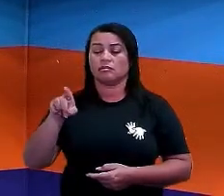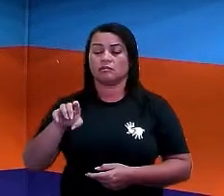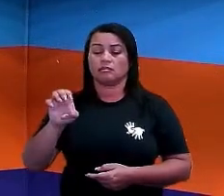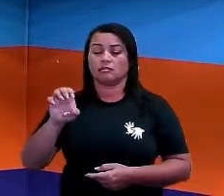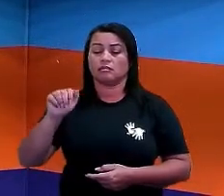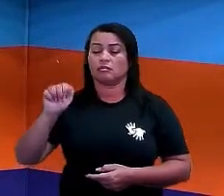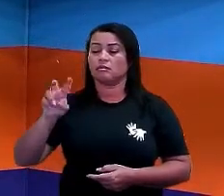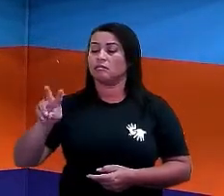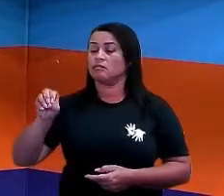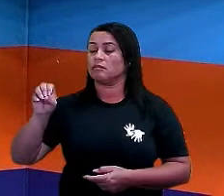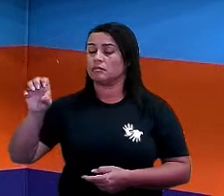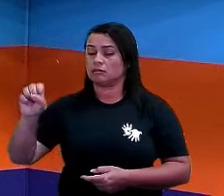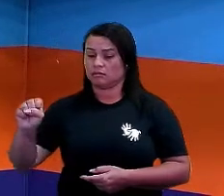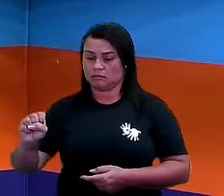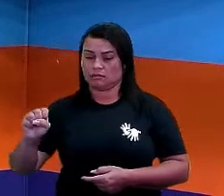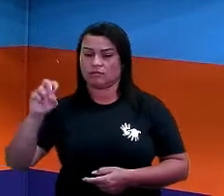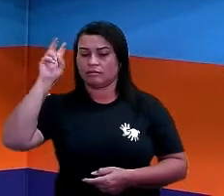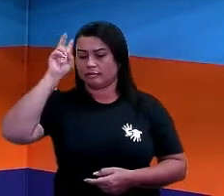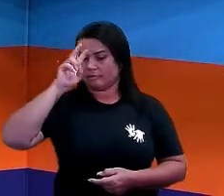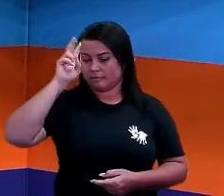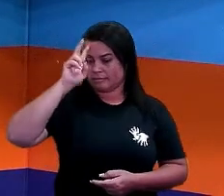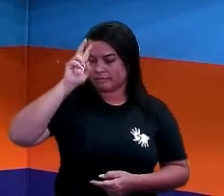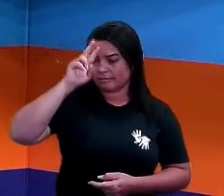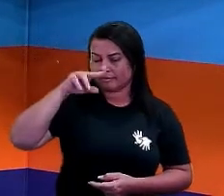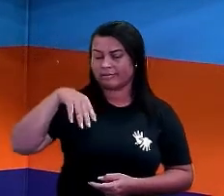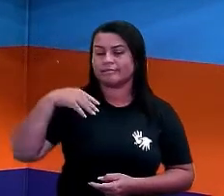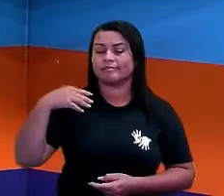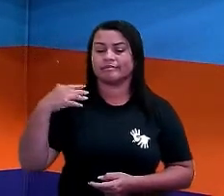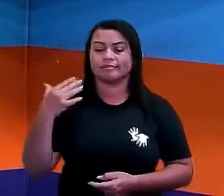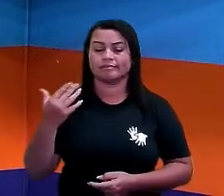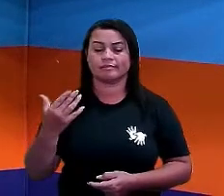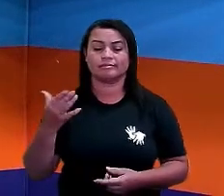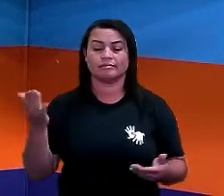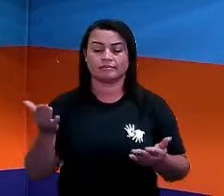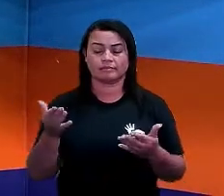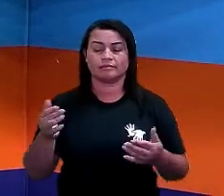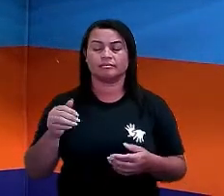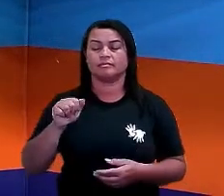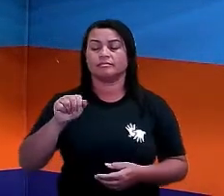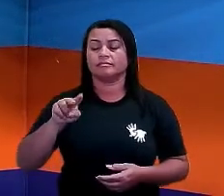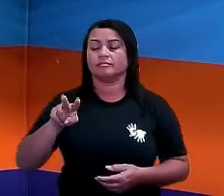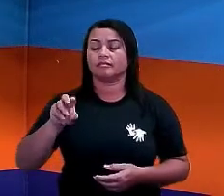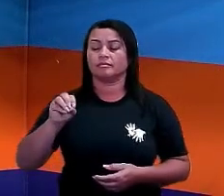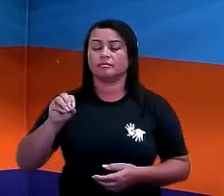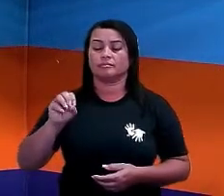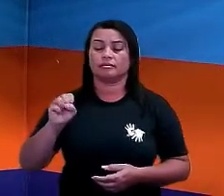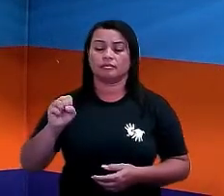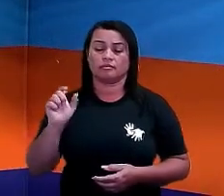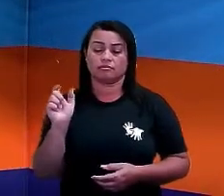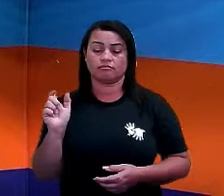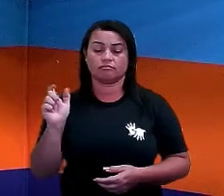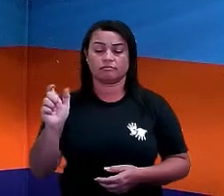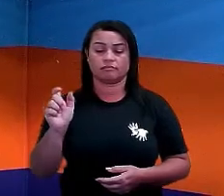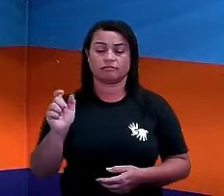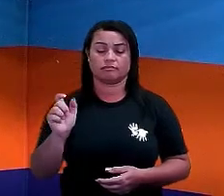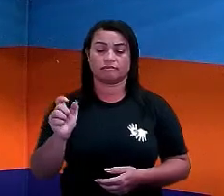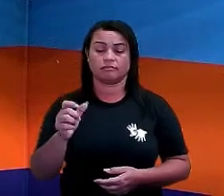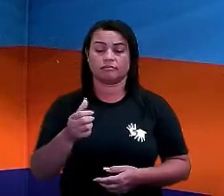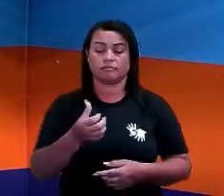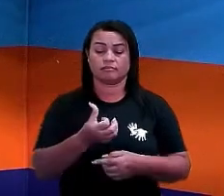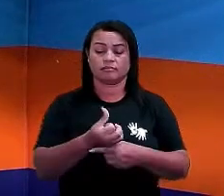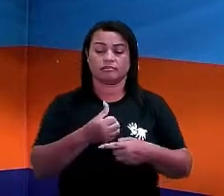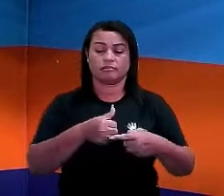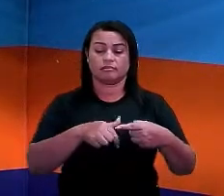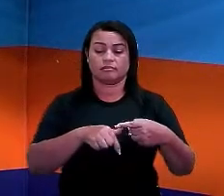quinzeavos. Lembra? É aí que a gente bota o avos, tá certo? E aí eu tenho o 6